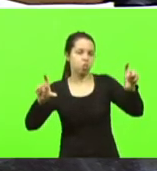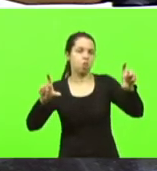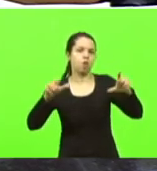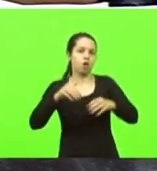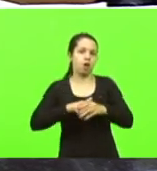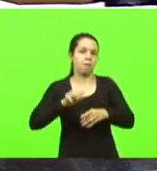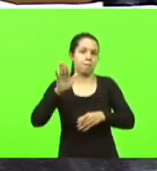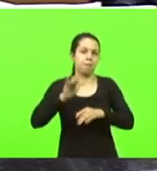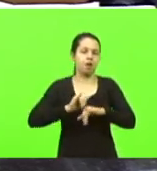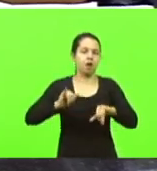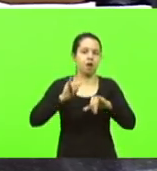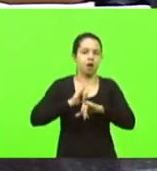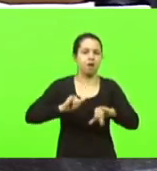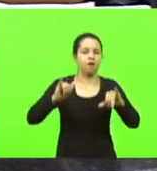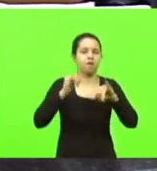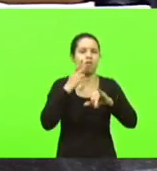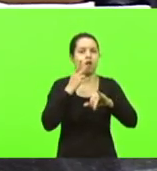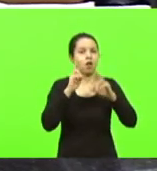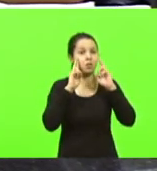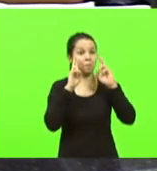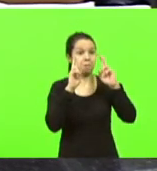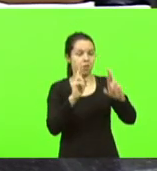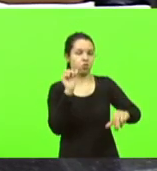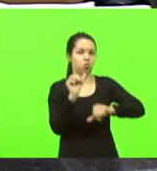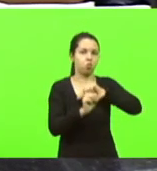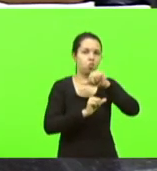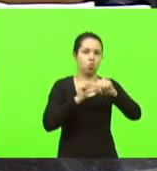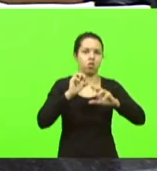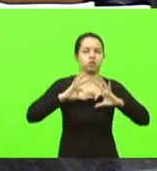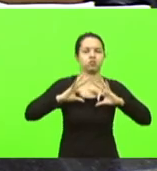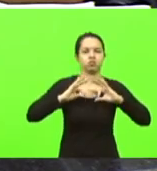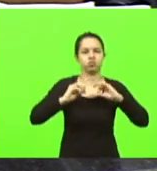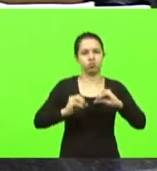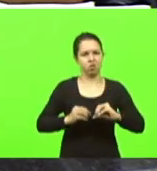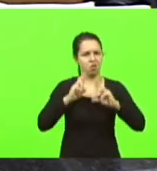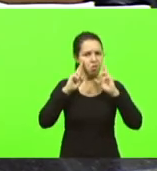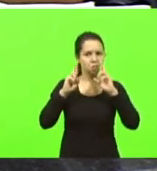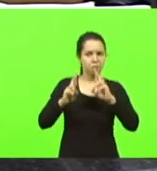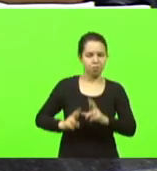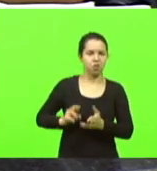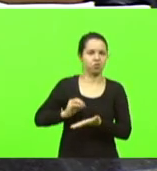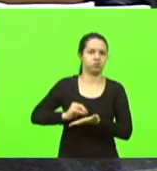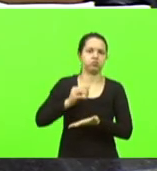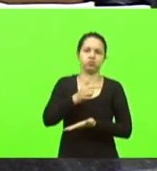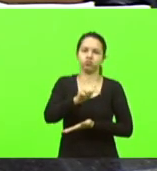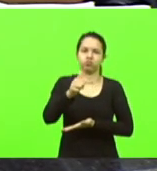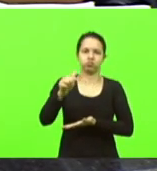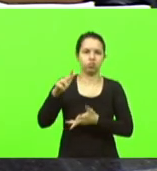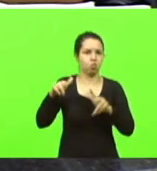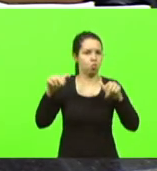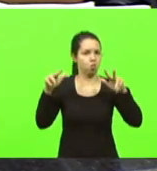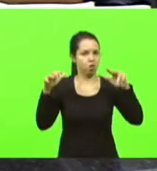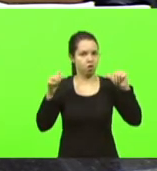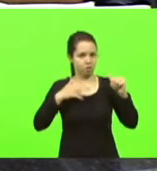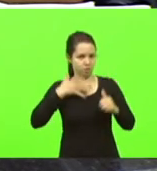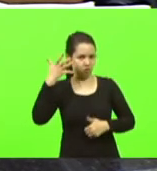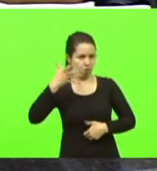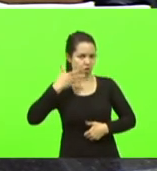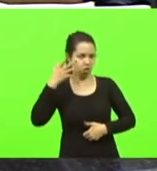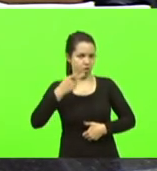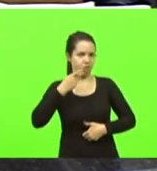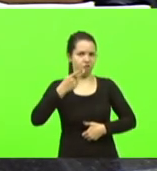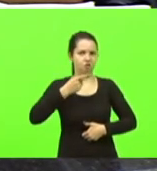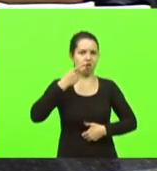nunca me faltou respeito com as pessoas e eu não venho aqui para usar da fala para fazer palanque político